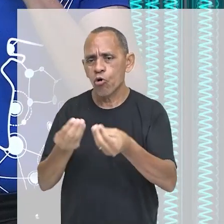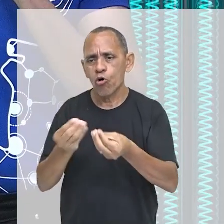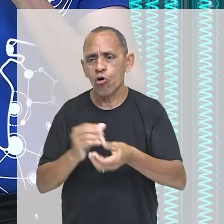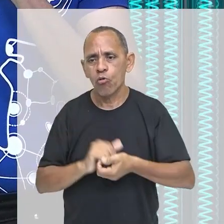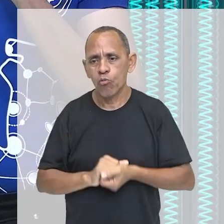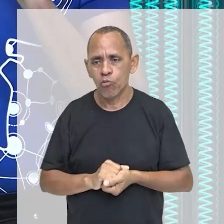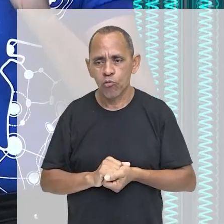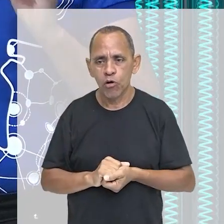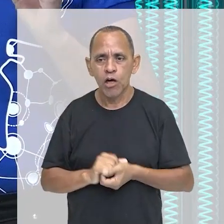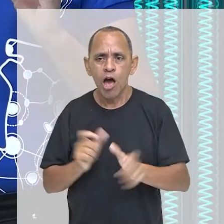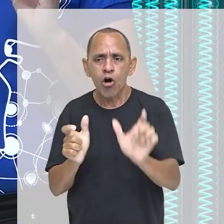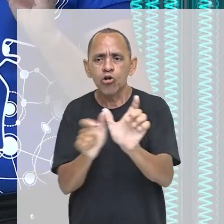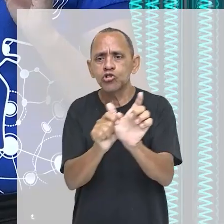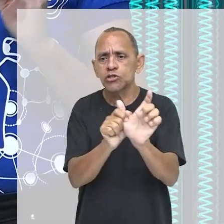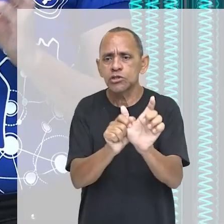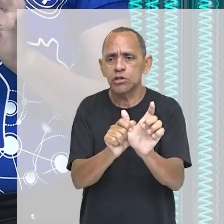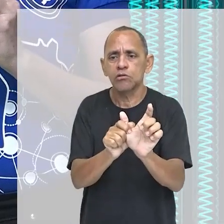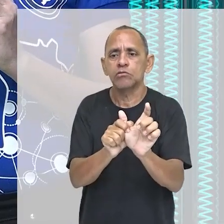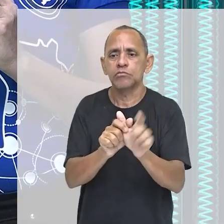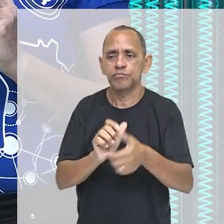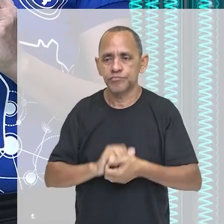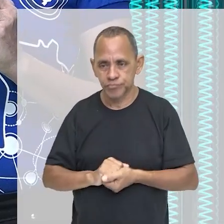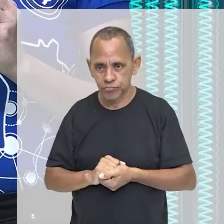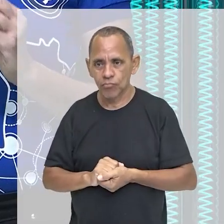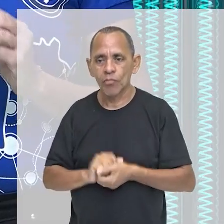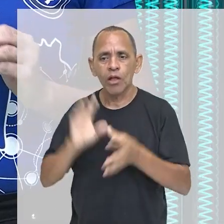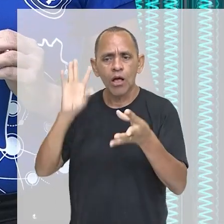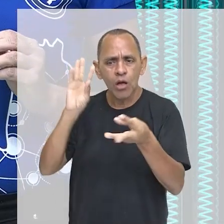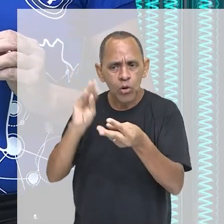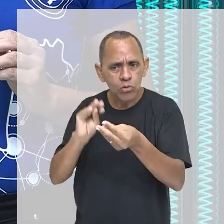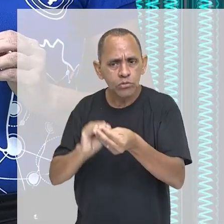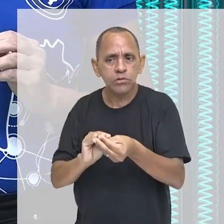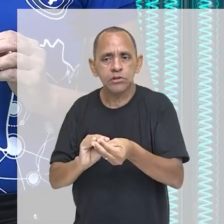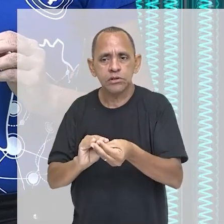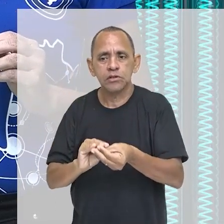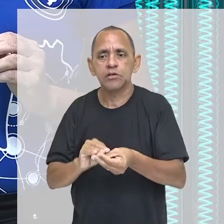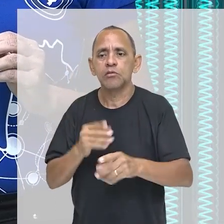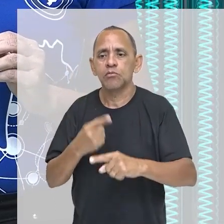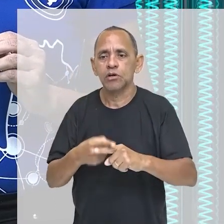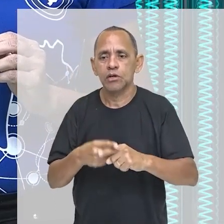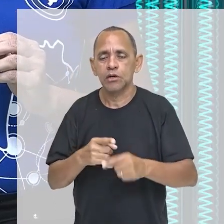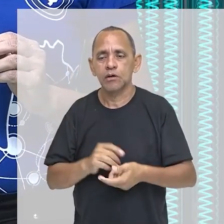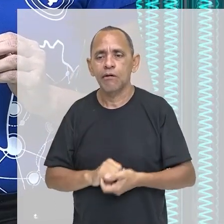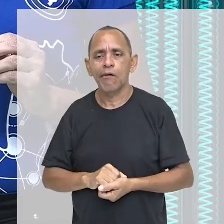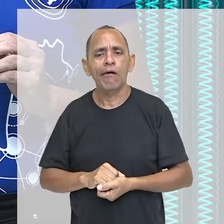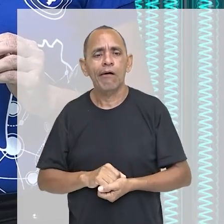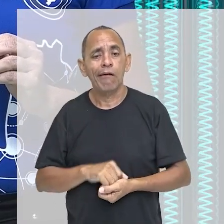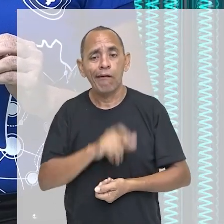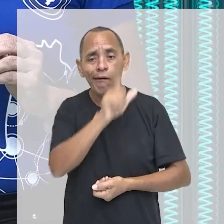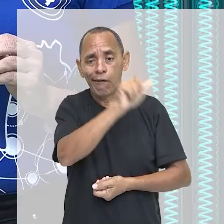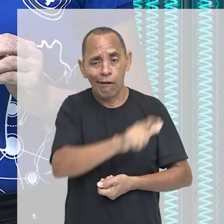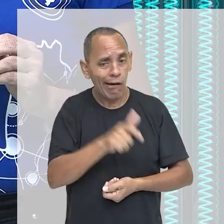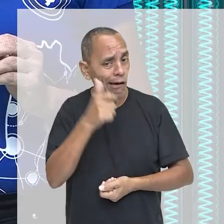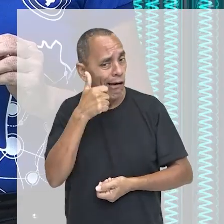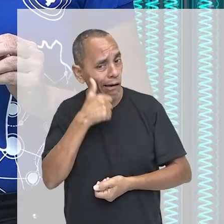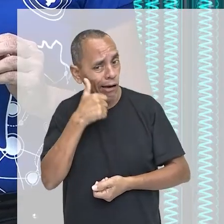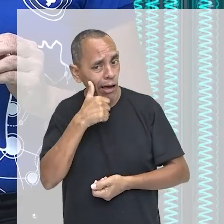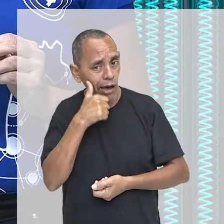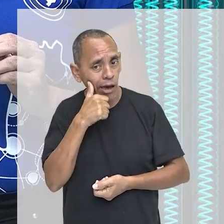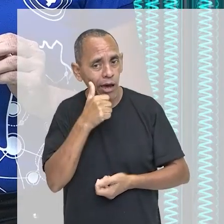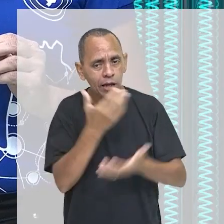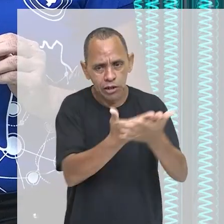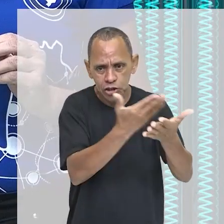foi a conjunção que eu usei? A conjunção conclusiva. Então, ela estudou hard, muito.